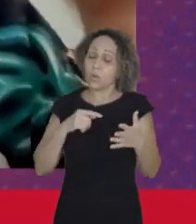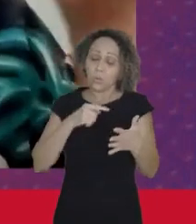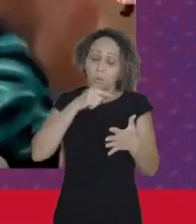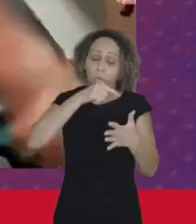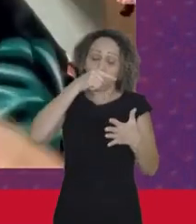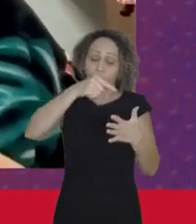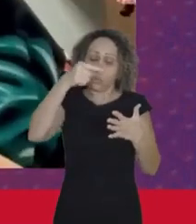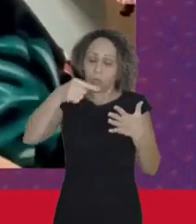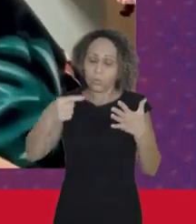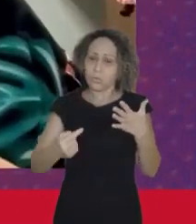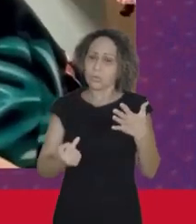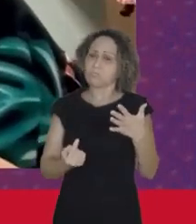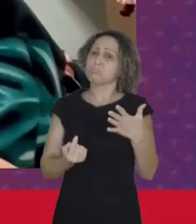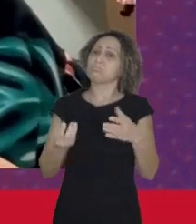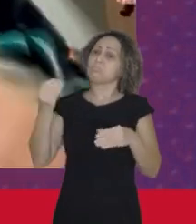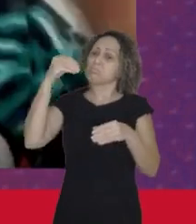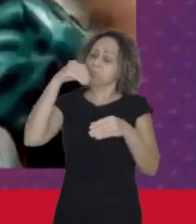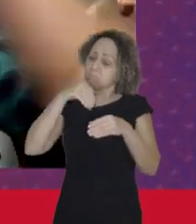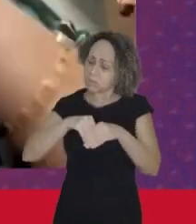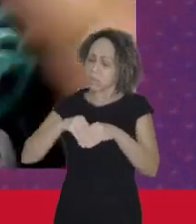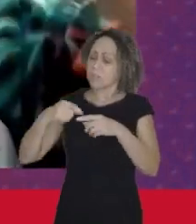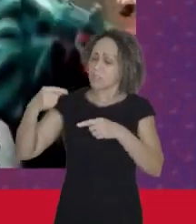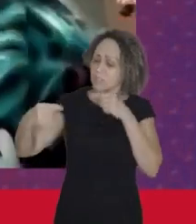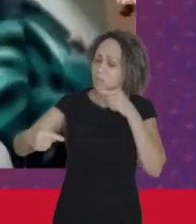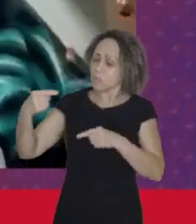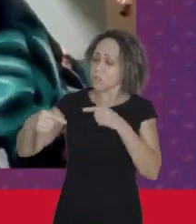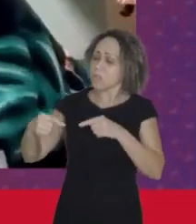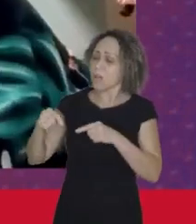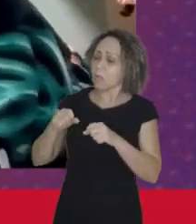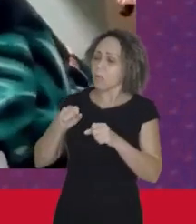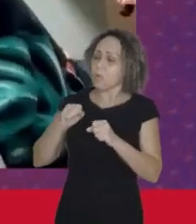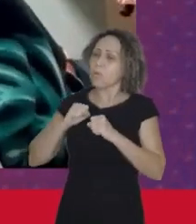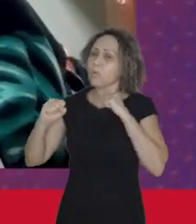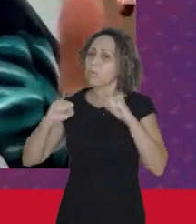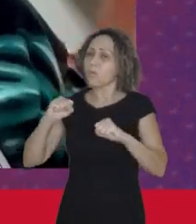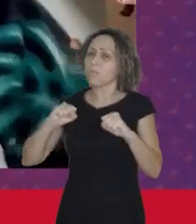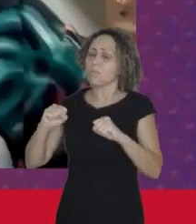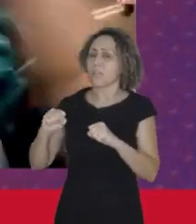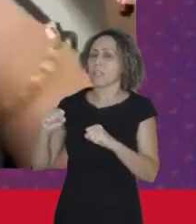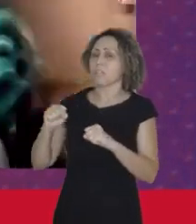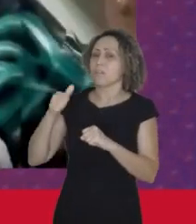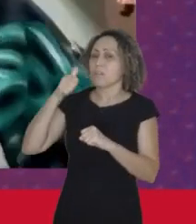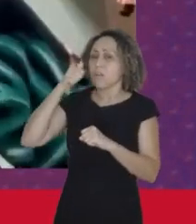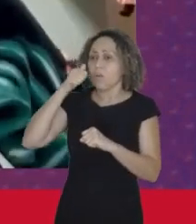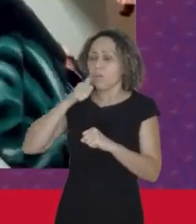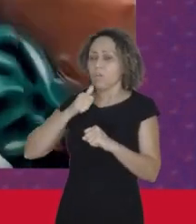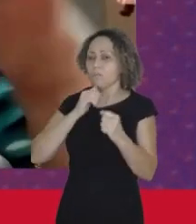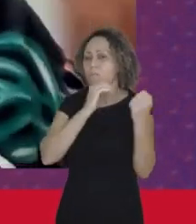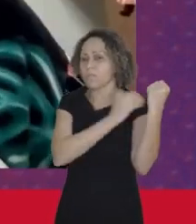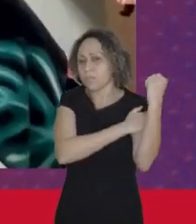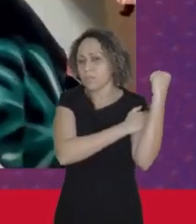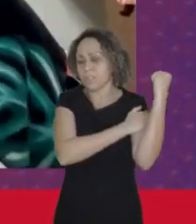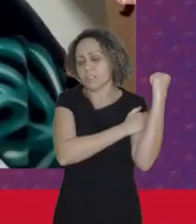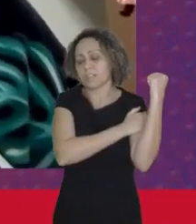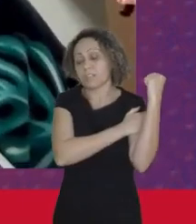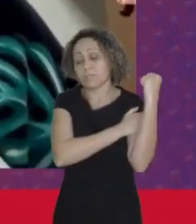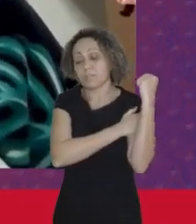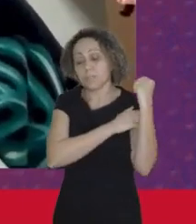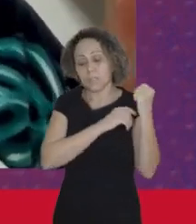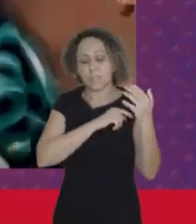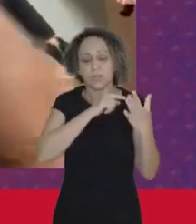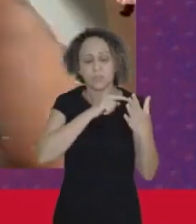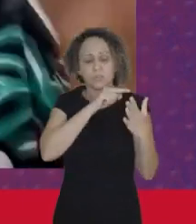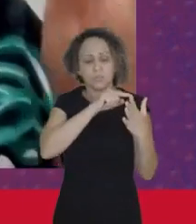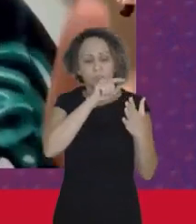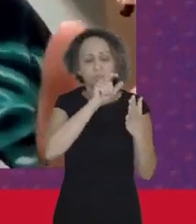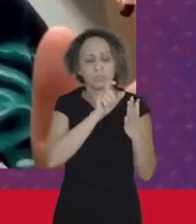discussão nesses movimentos feministas, que é o guarda-chuva, né, desses recortes todos de gênero,